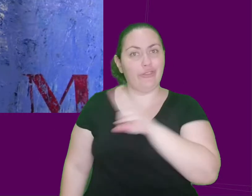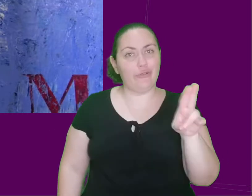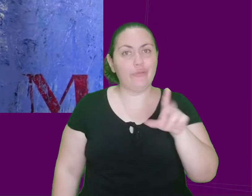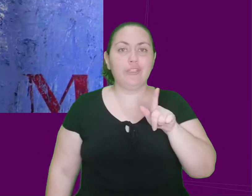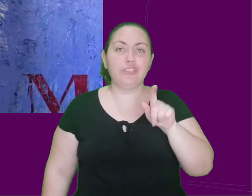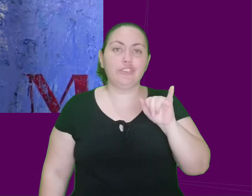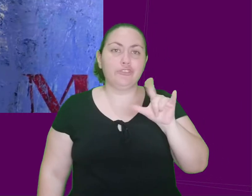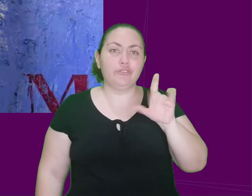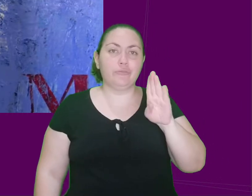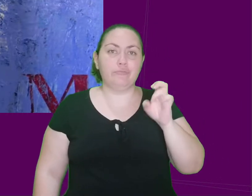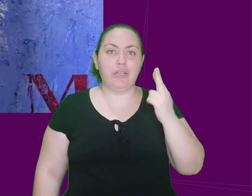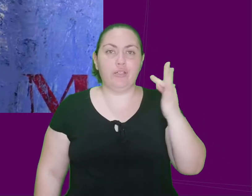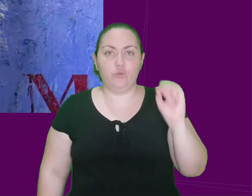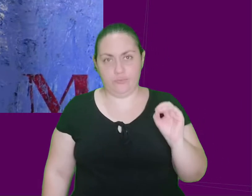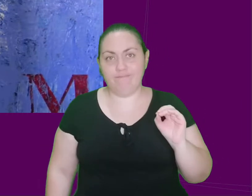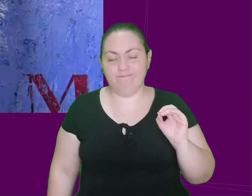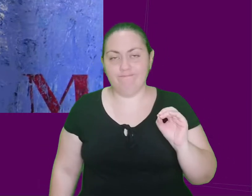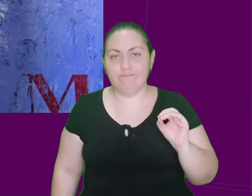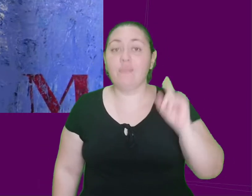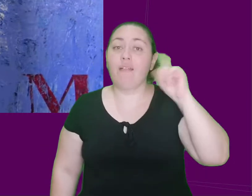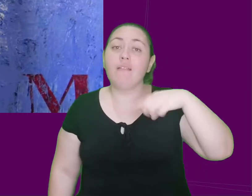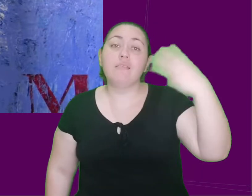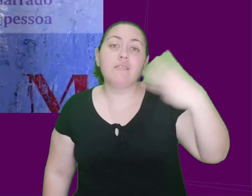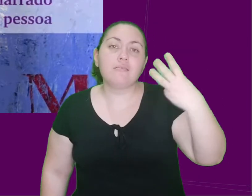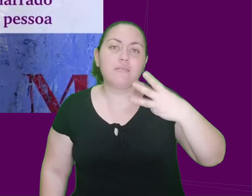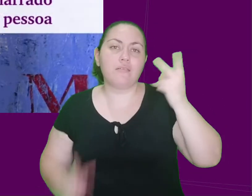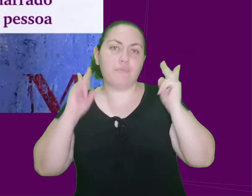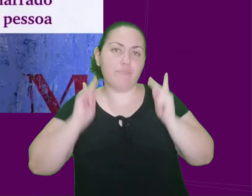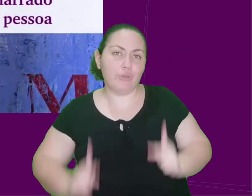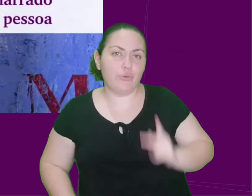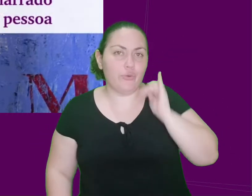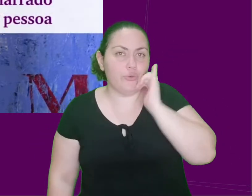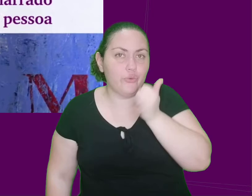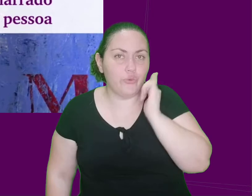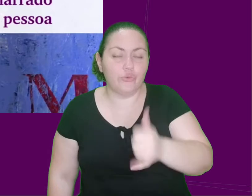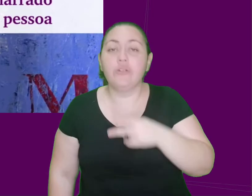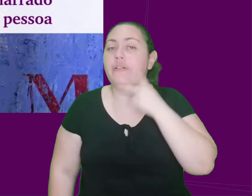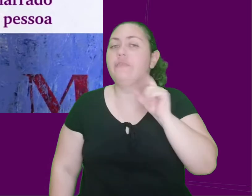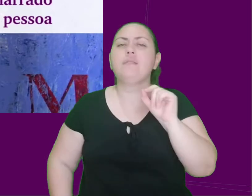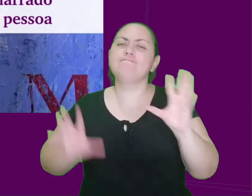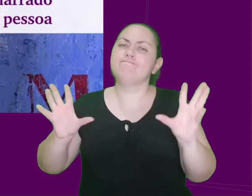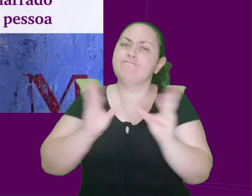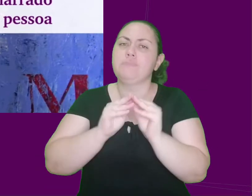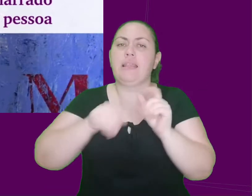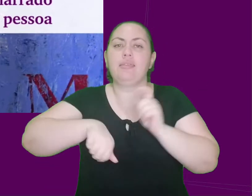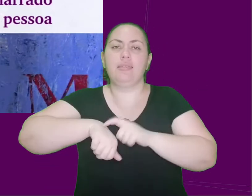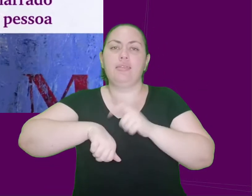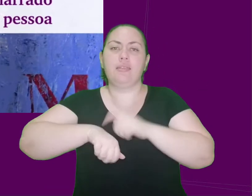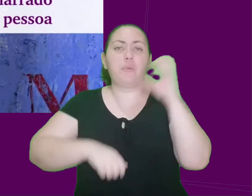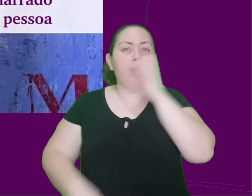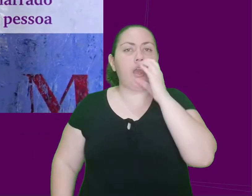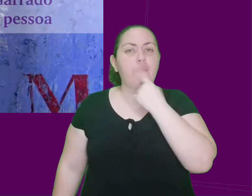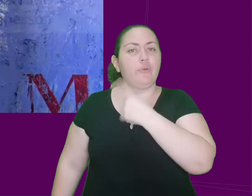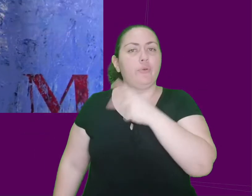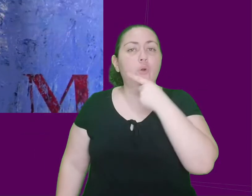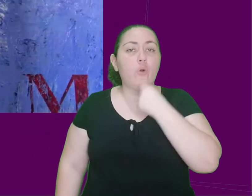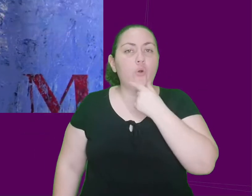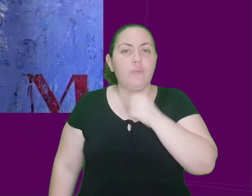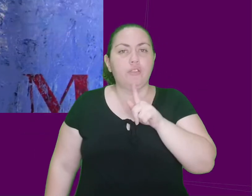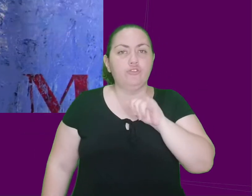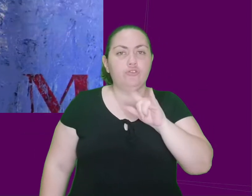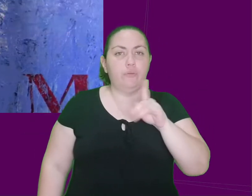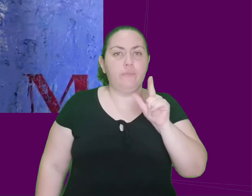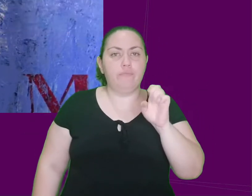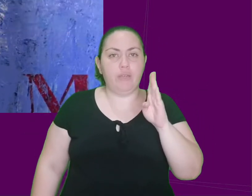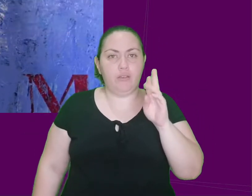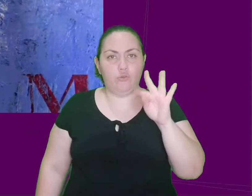Ele se chama Gilberto. O conto é narrado em terceira pessoa e a história retrata um curto período da vida desse